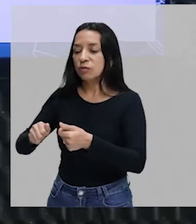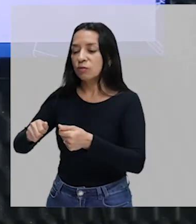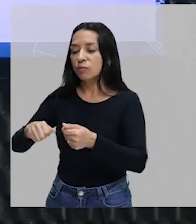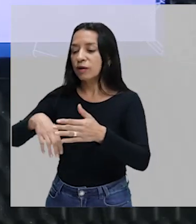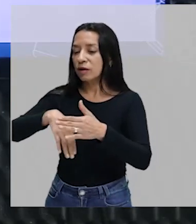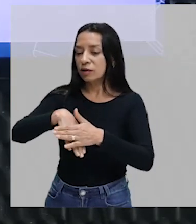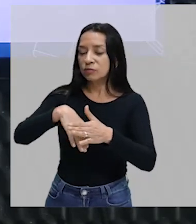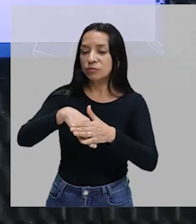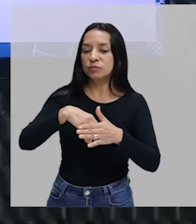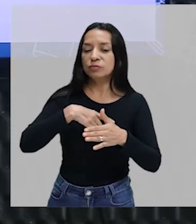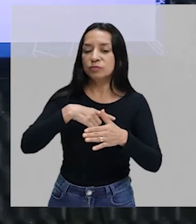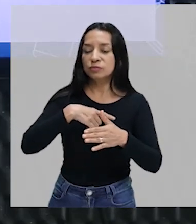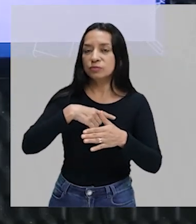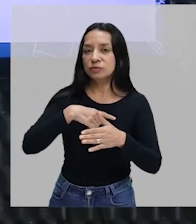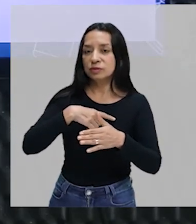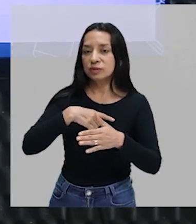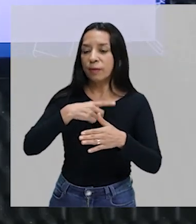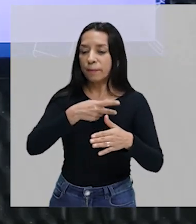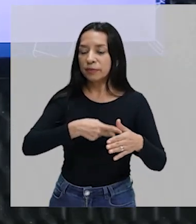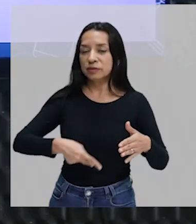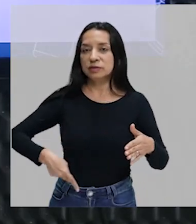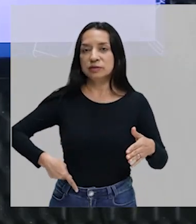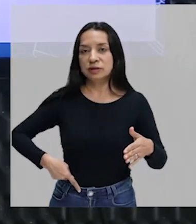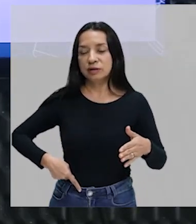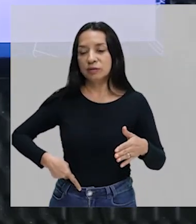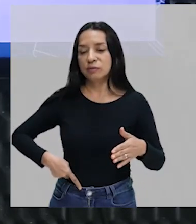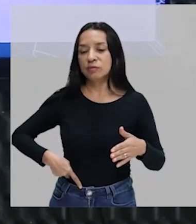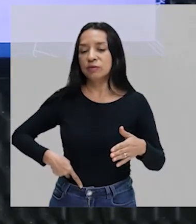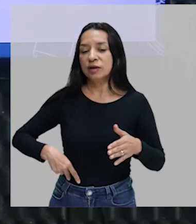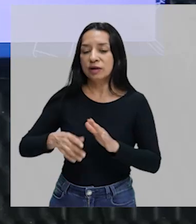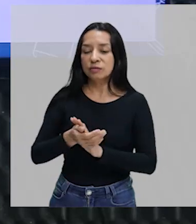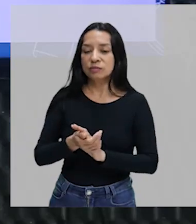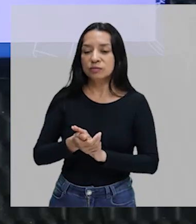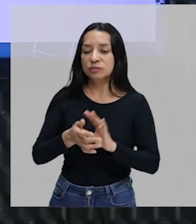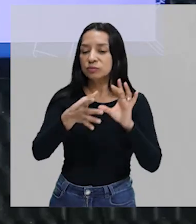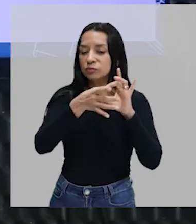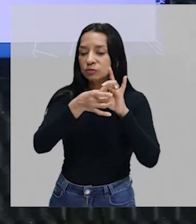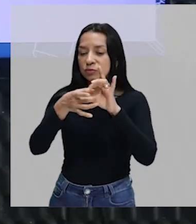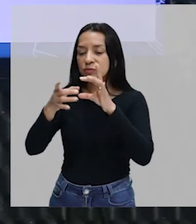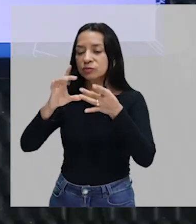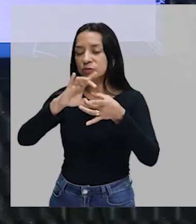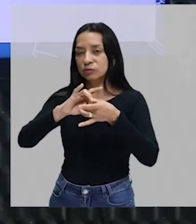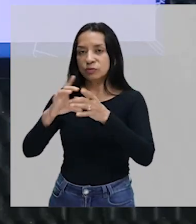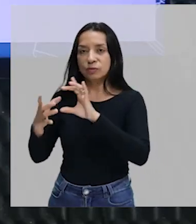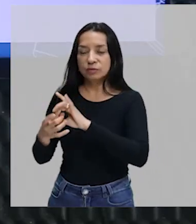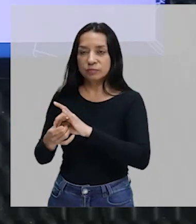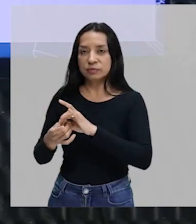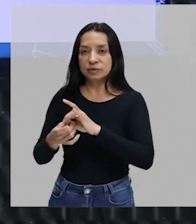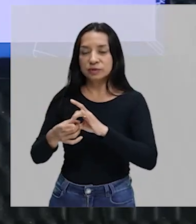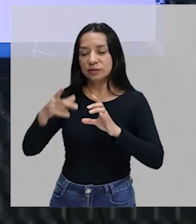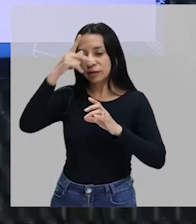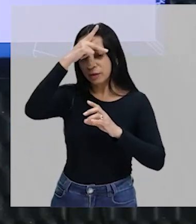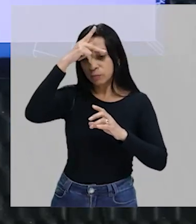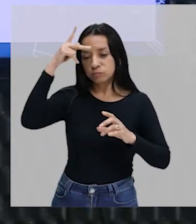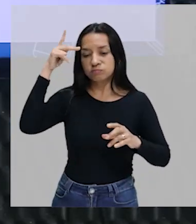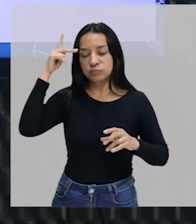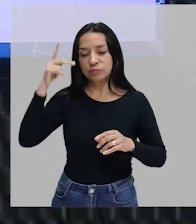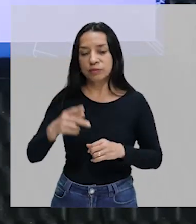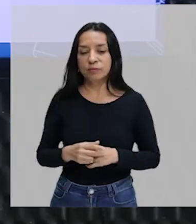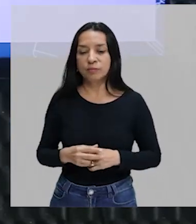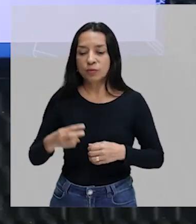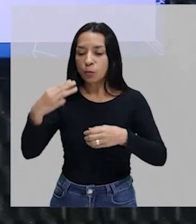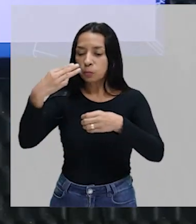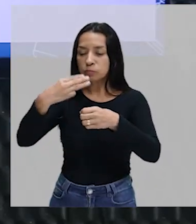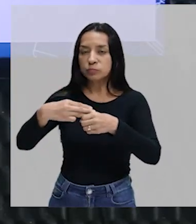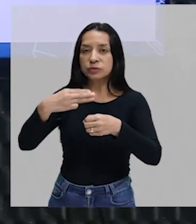a eleição é municipal. Né? A gente sempre faz esse comparativo, essa relação. Então, 2022, por